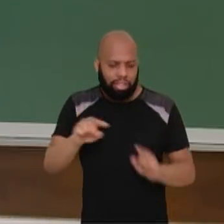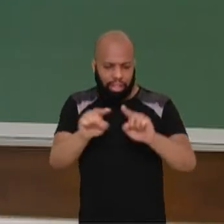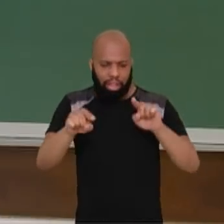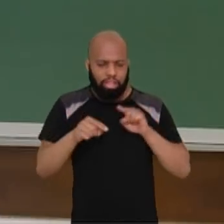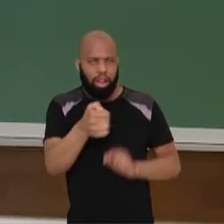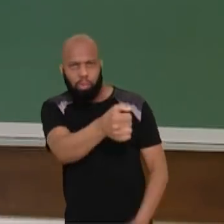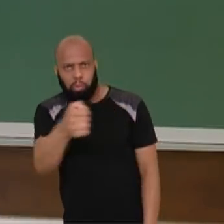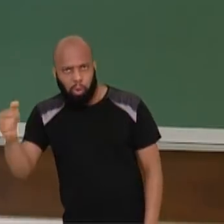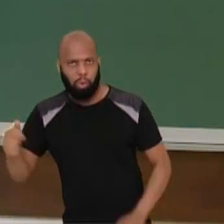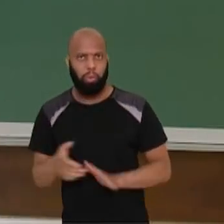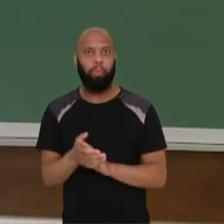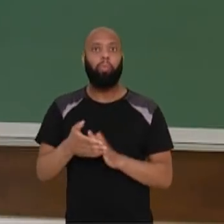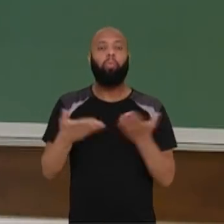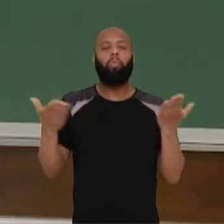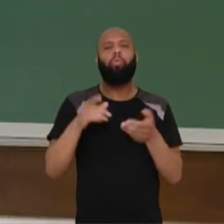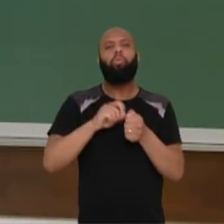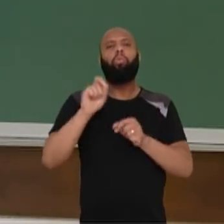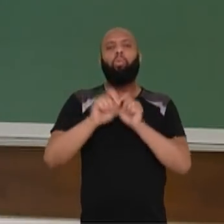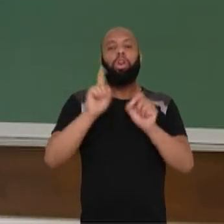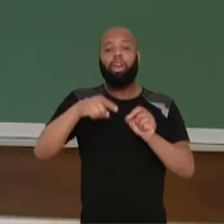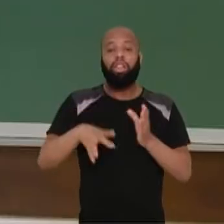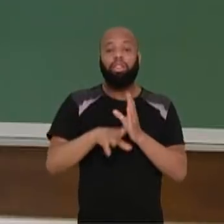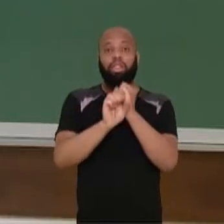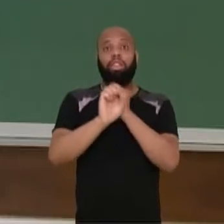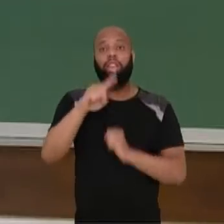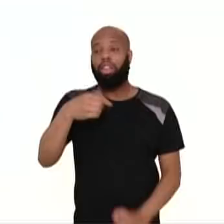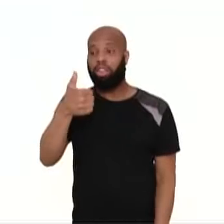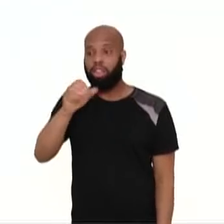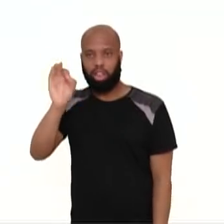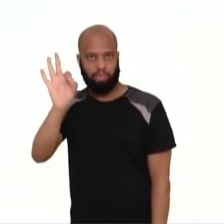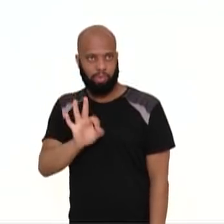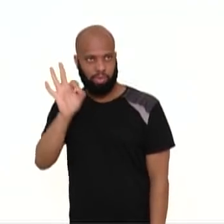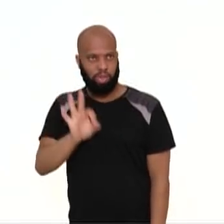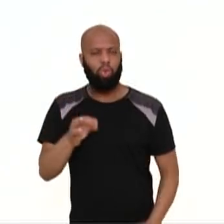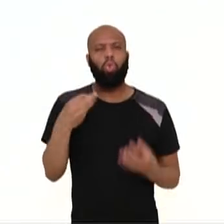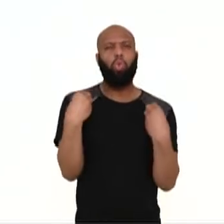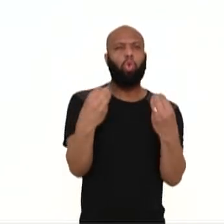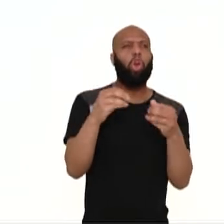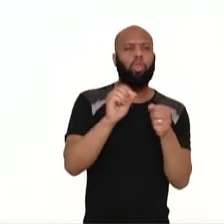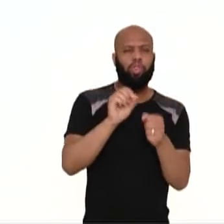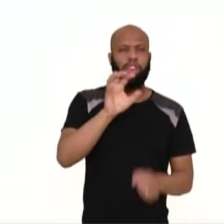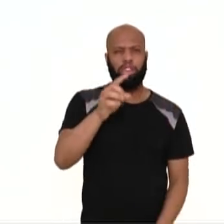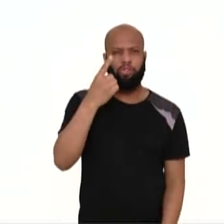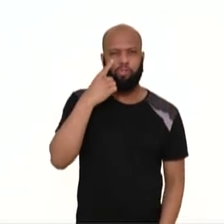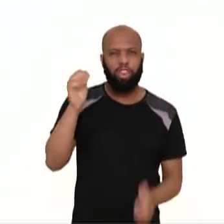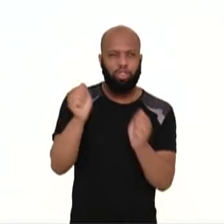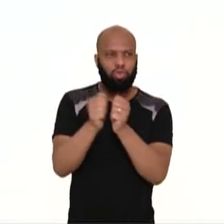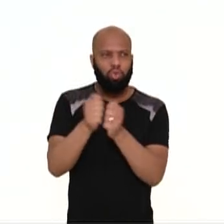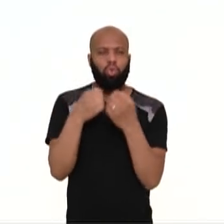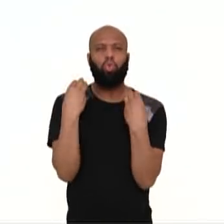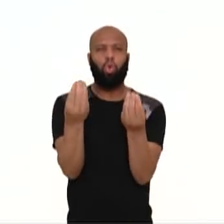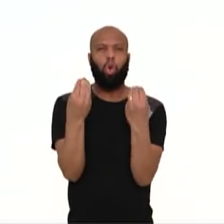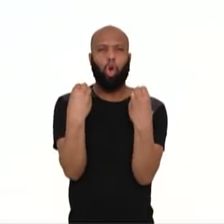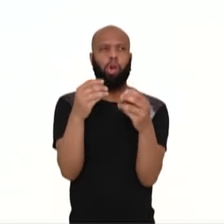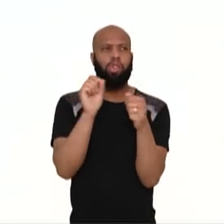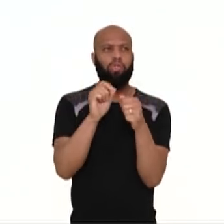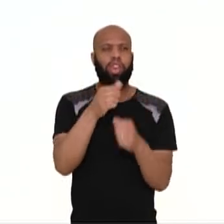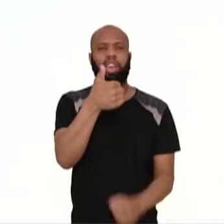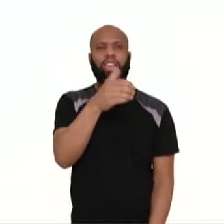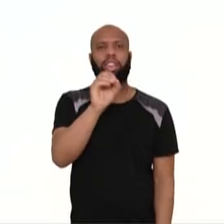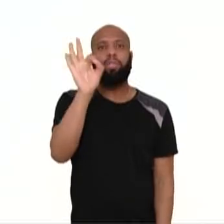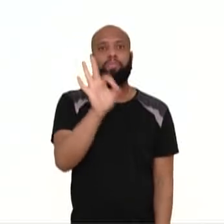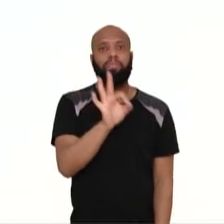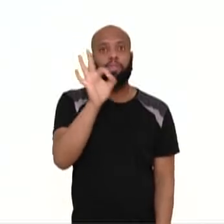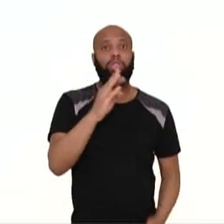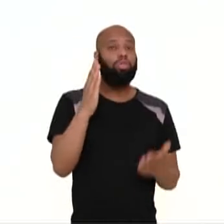entendeu? Então, aqui ele precisa calcular o 10%. Vem cá, vem cá. Como que calcula